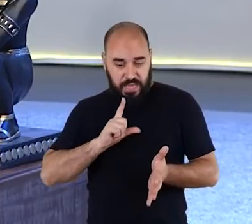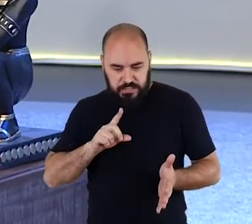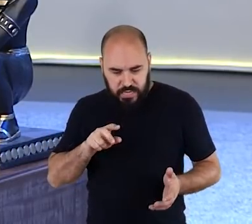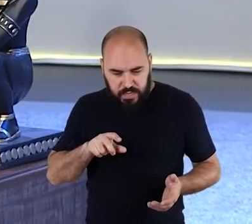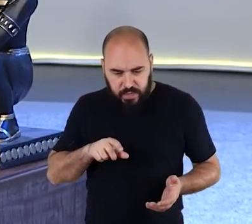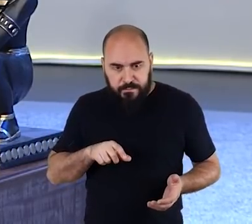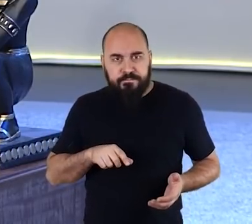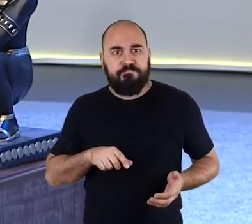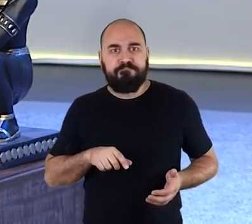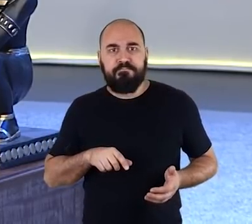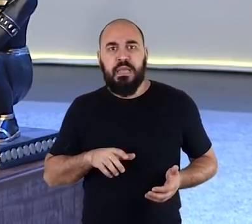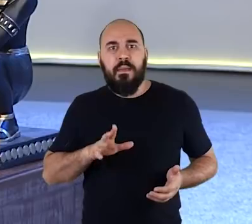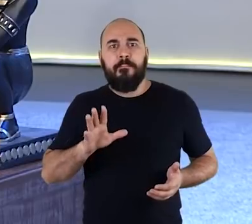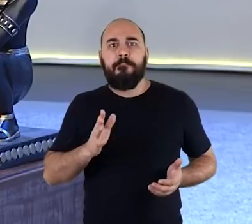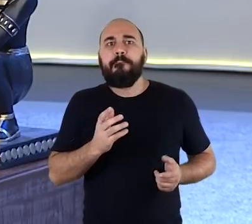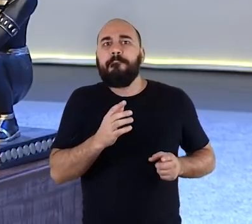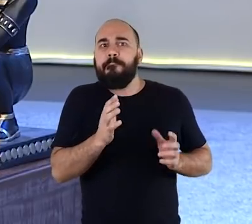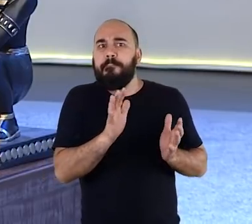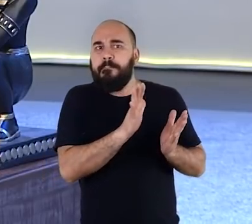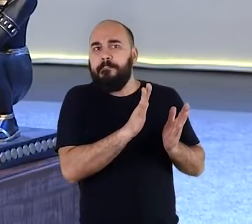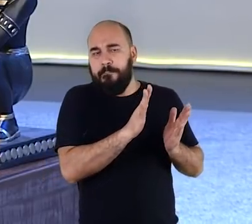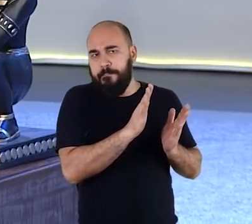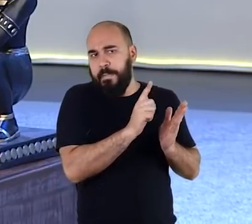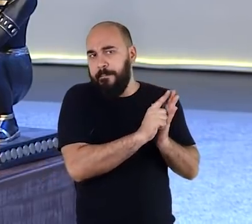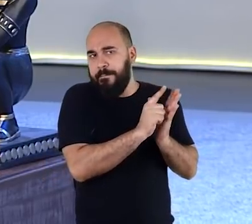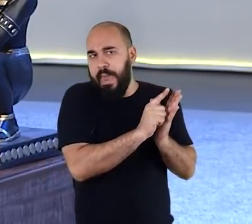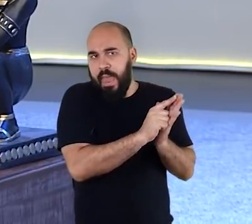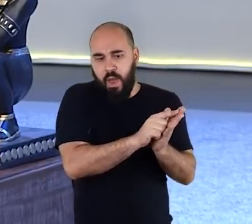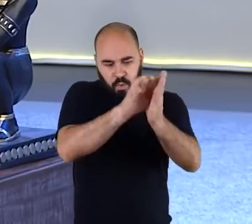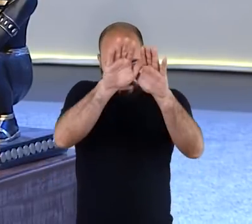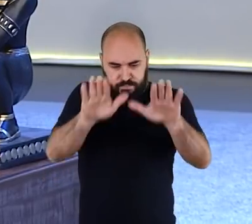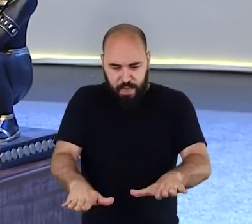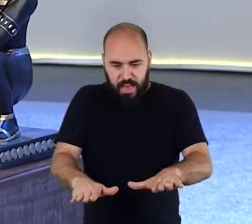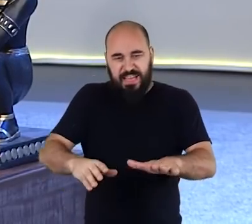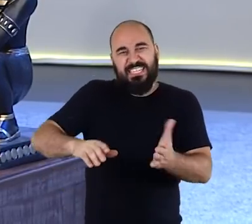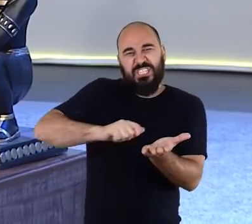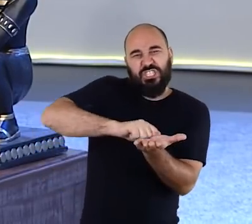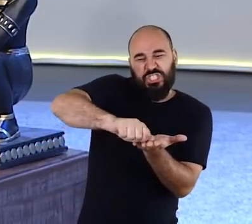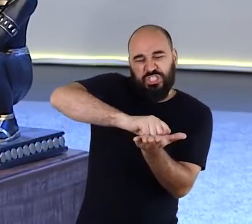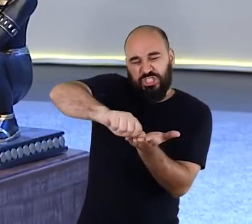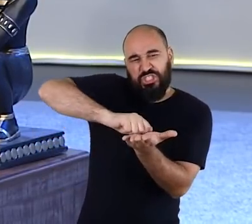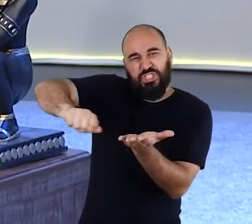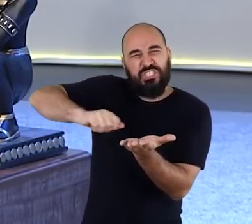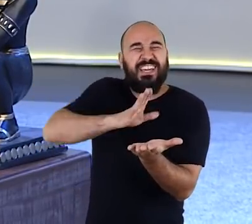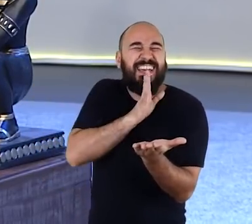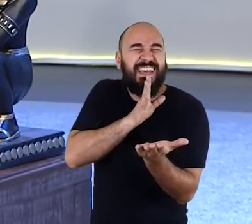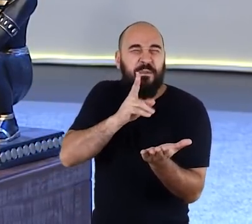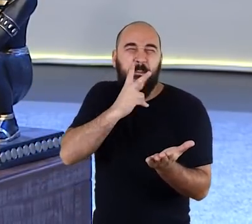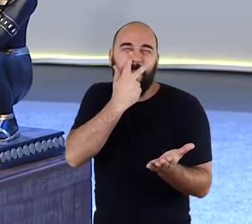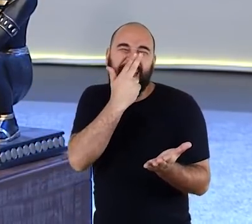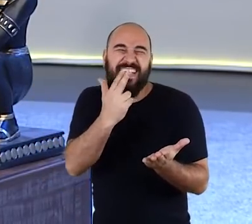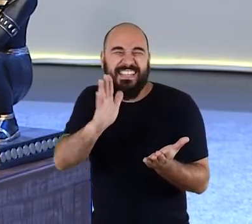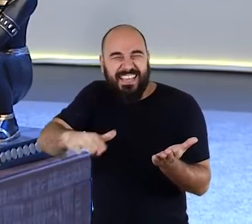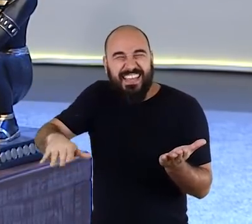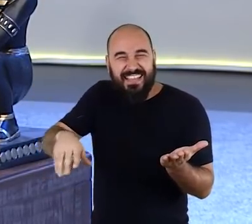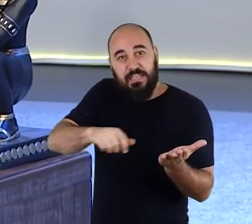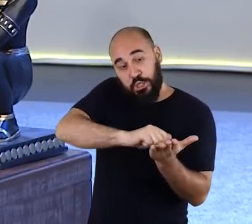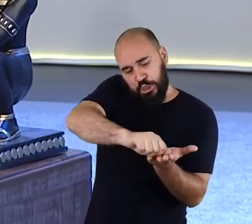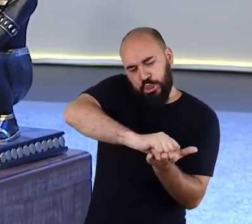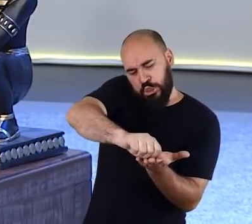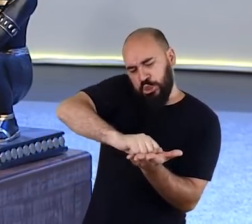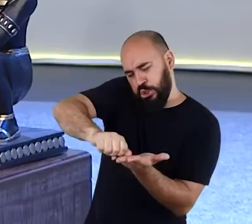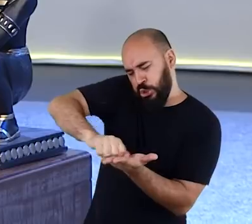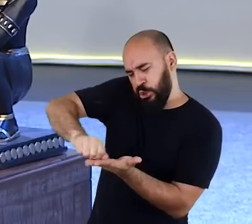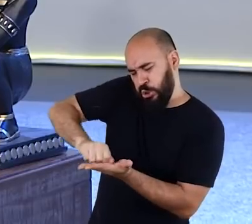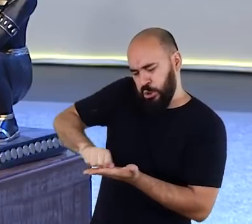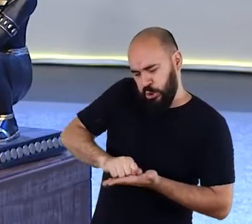desenhos. O decalque não foi completamente perfeito, mas ele conseguiu tirar uma cópia, levou consigo para a Europa e foi isso que ajudou